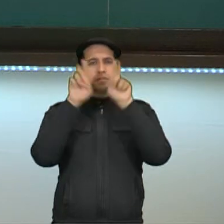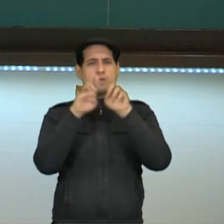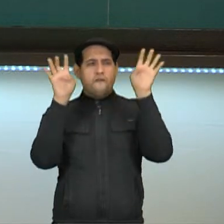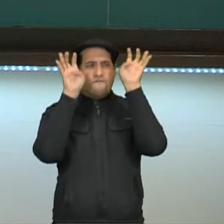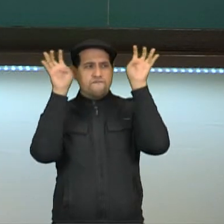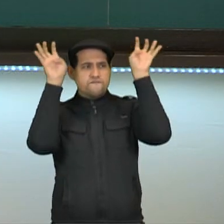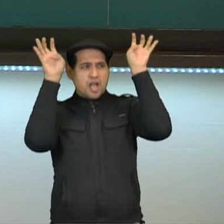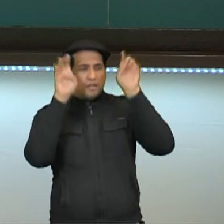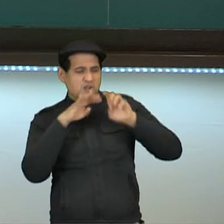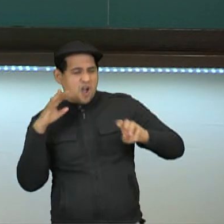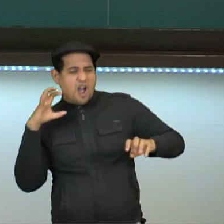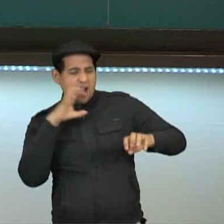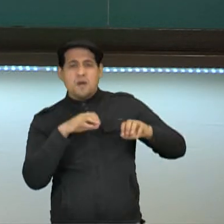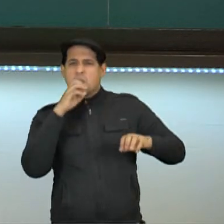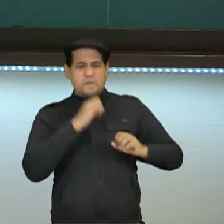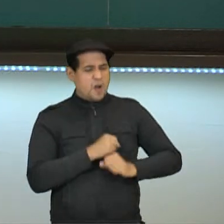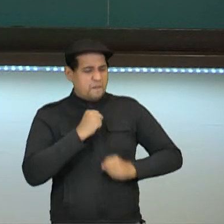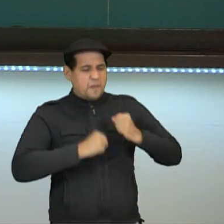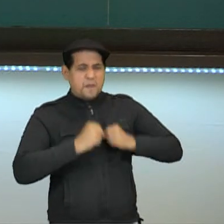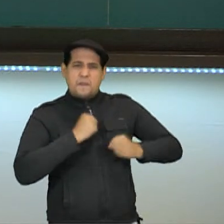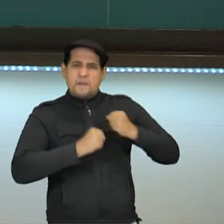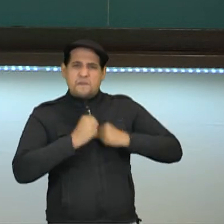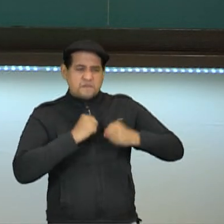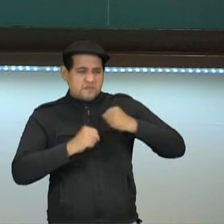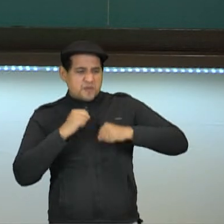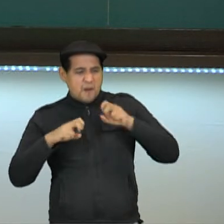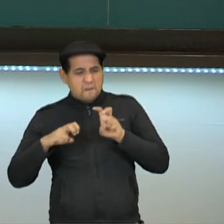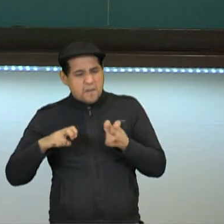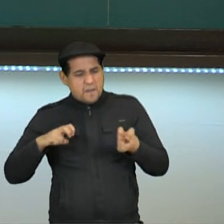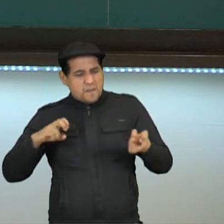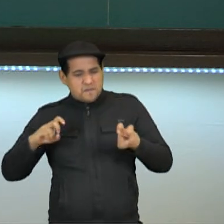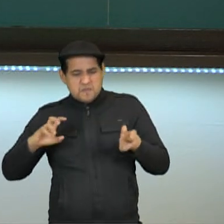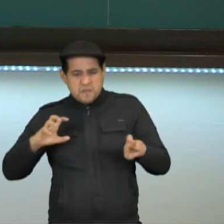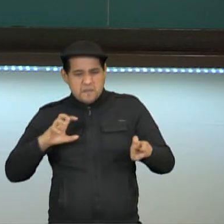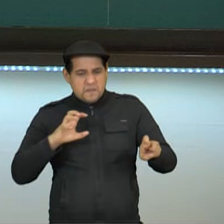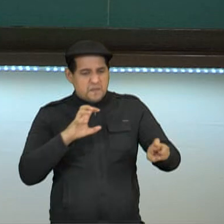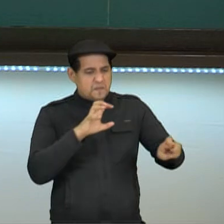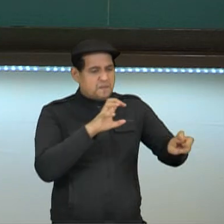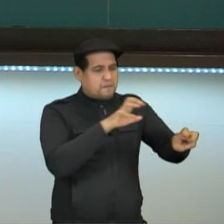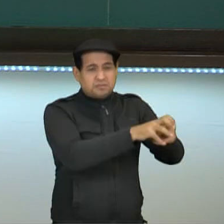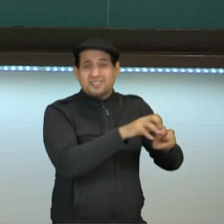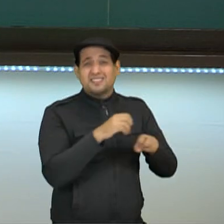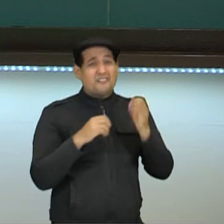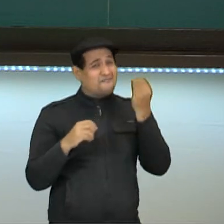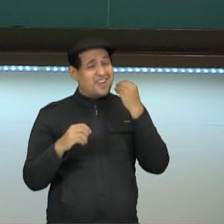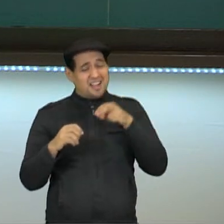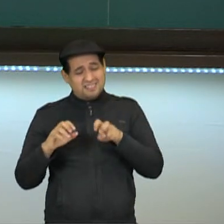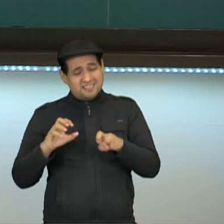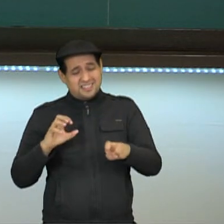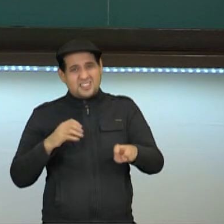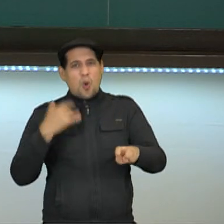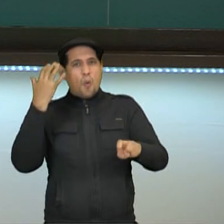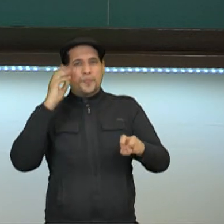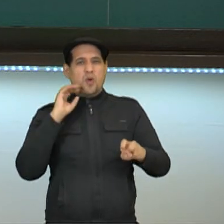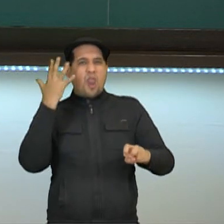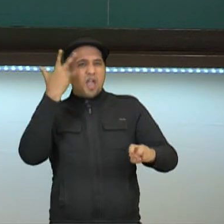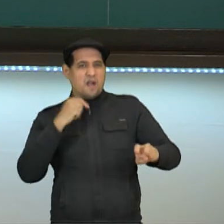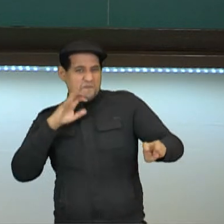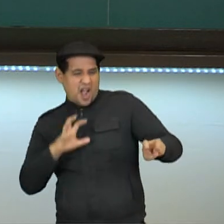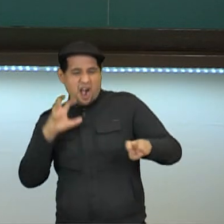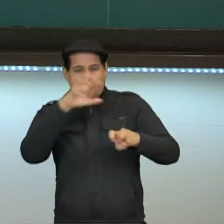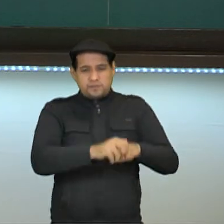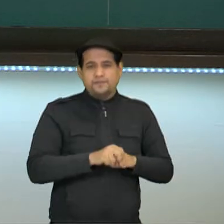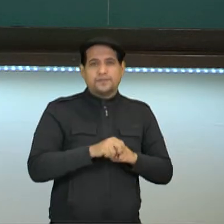que consegue correr mais, ele consegue fugir do leão, que é o predador. E aquele que corre menos vai ser o que o leão vai conseguir